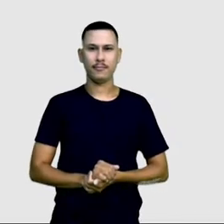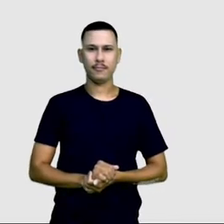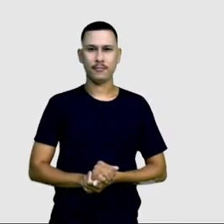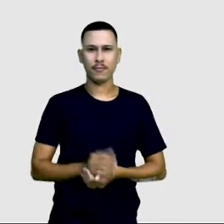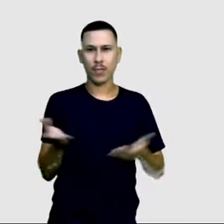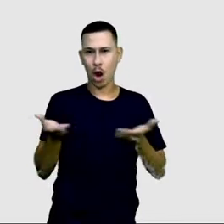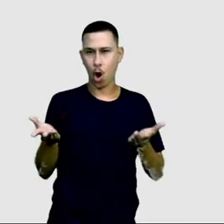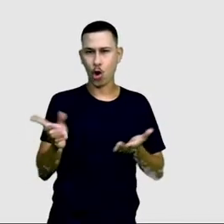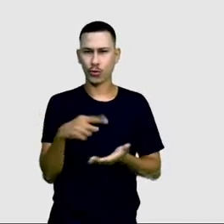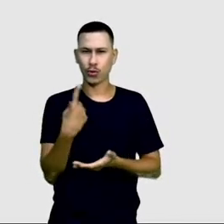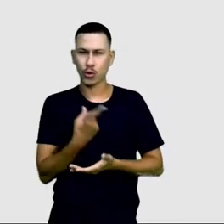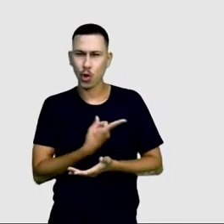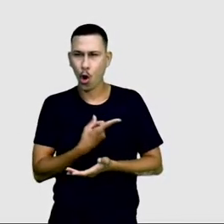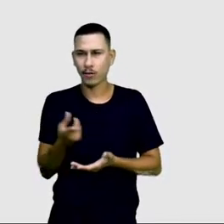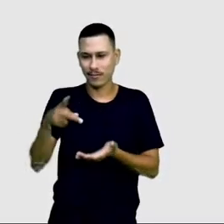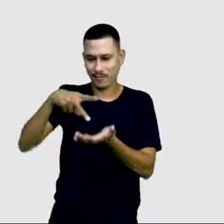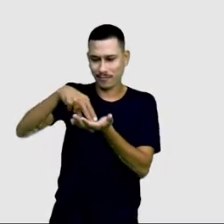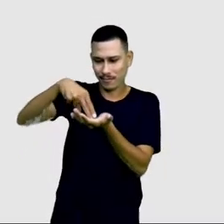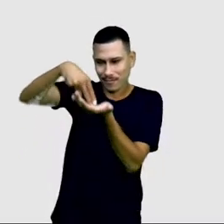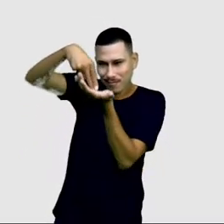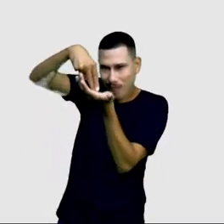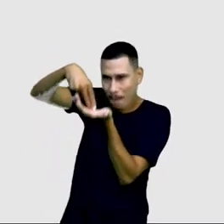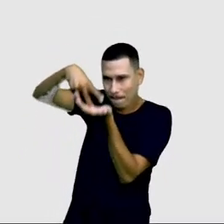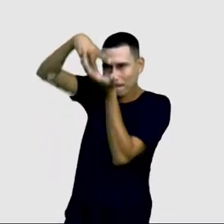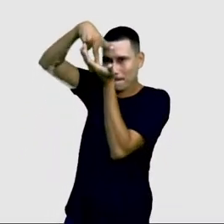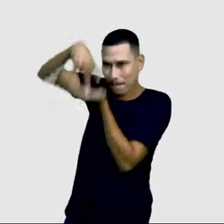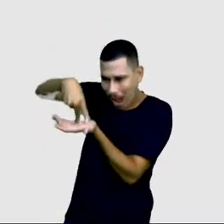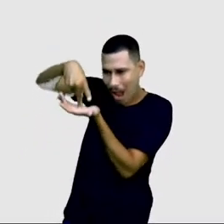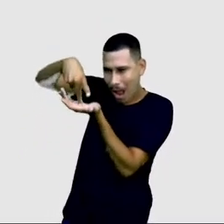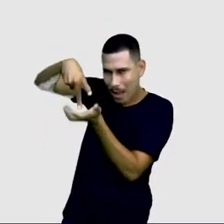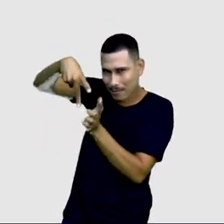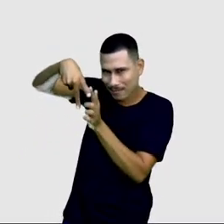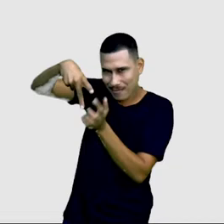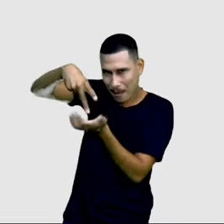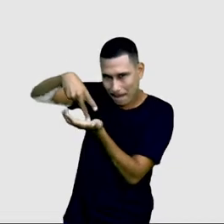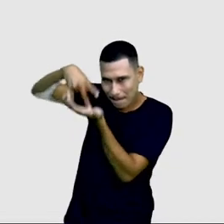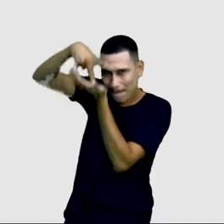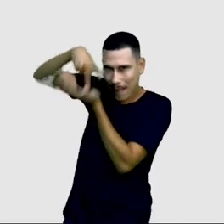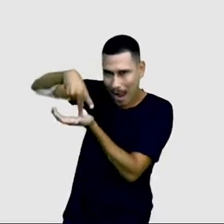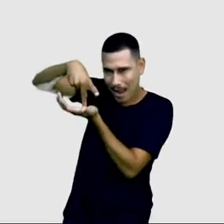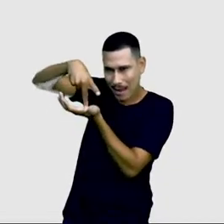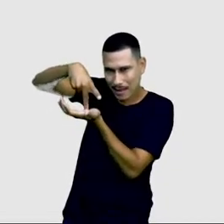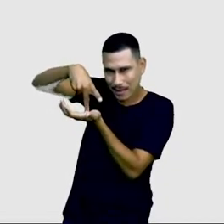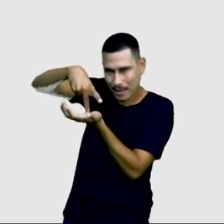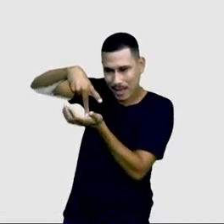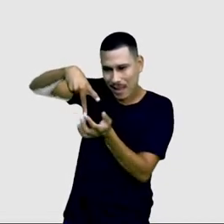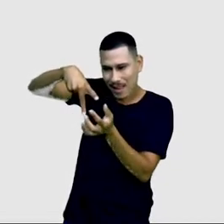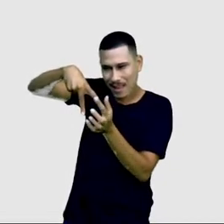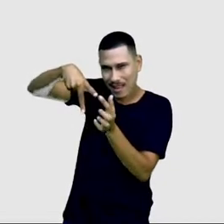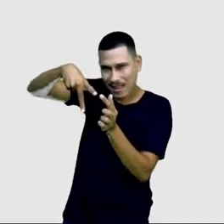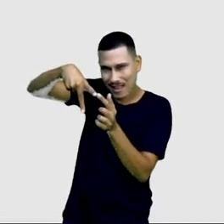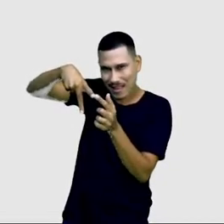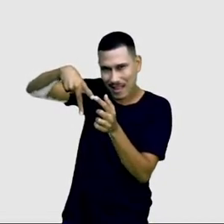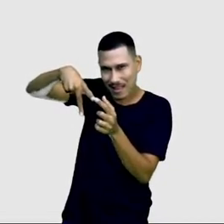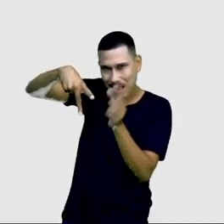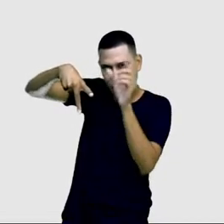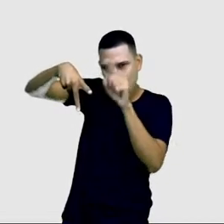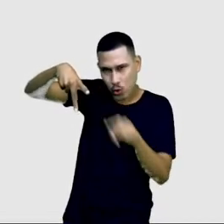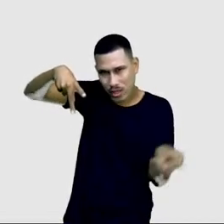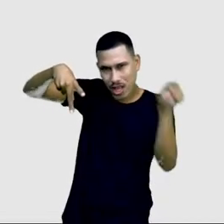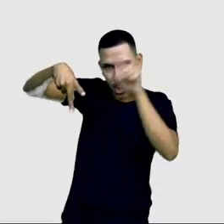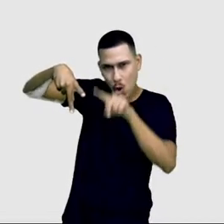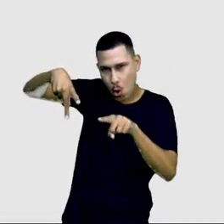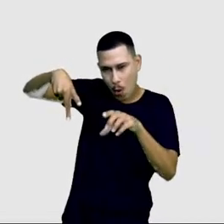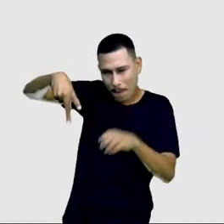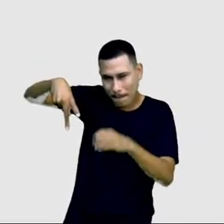daí a gente abriu o compasso. Quando nós abrimos o compasso, foi para formar um círculo maior ou